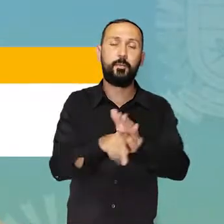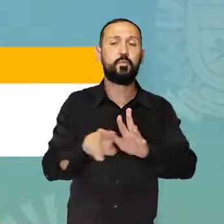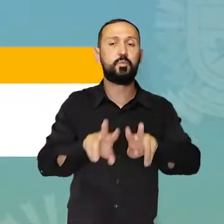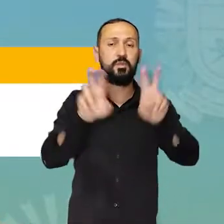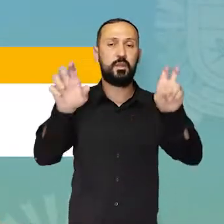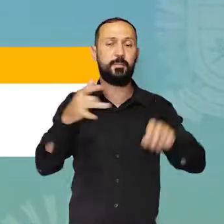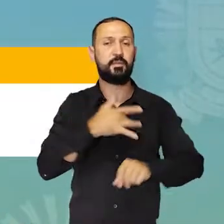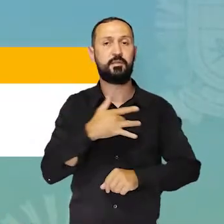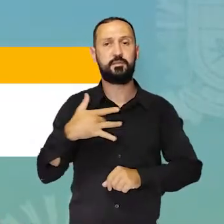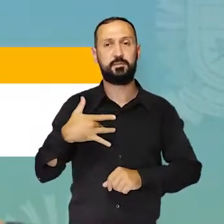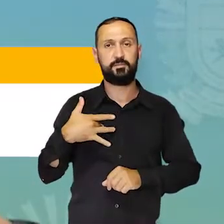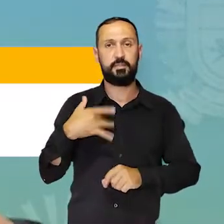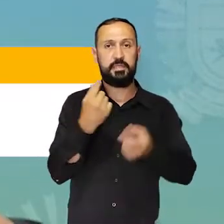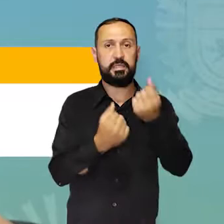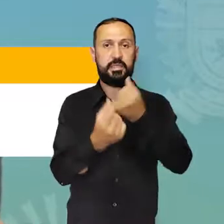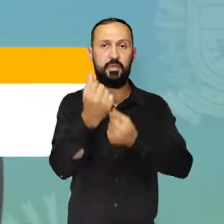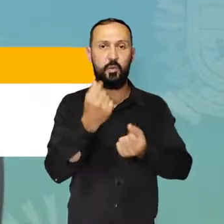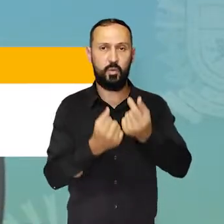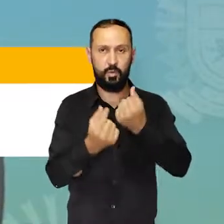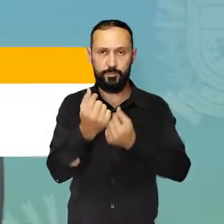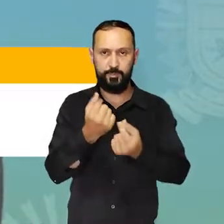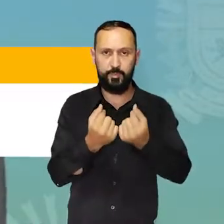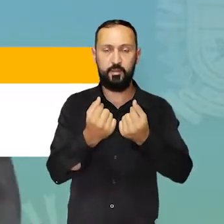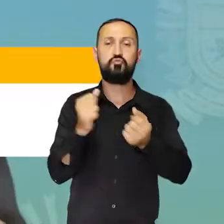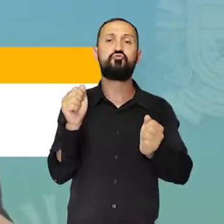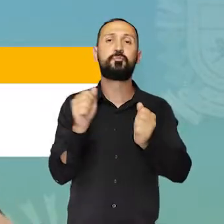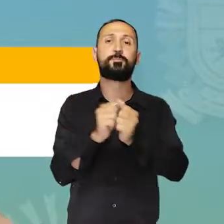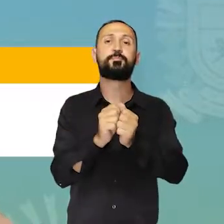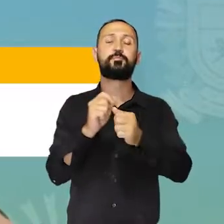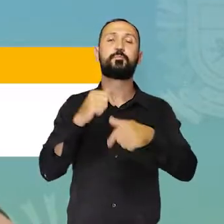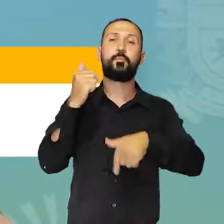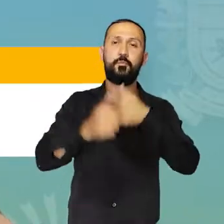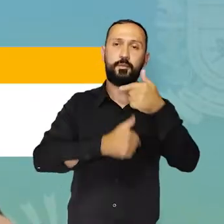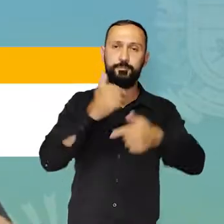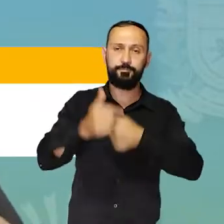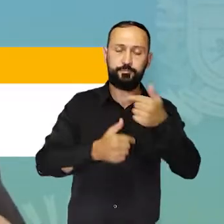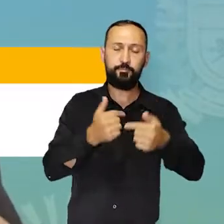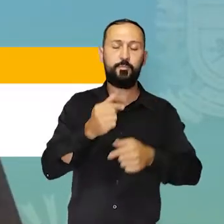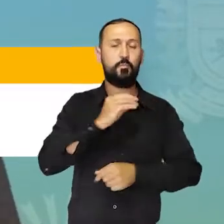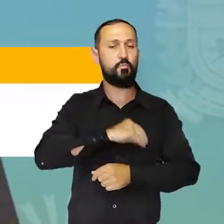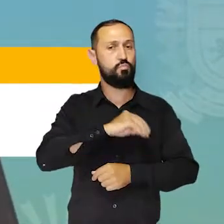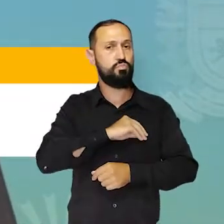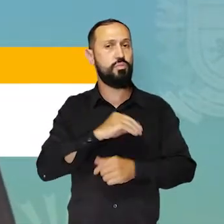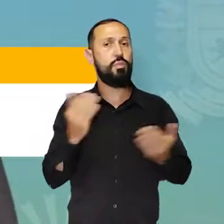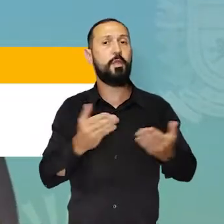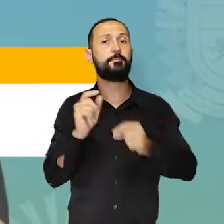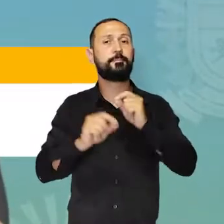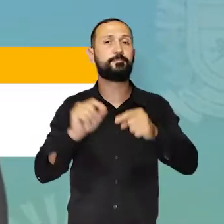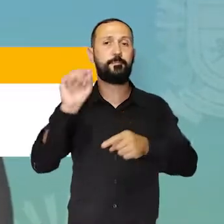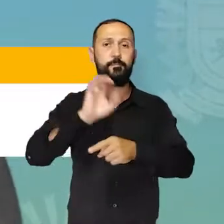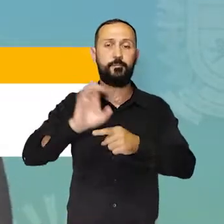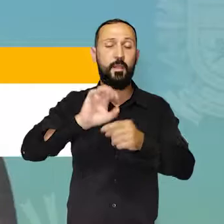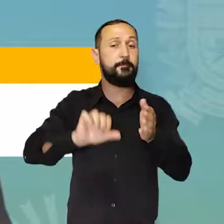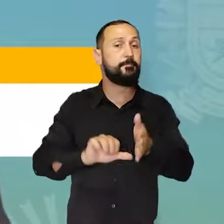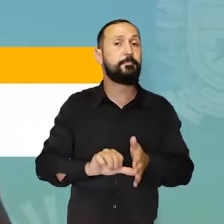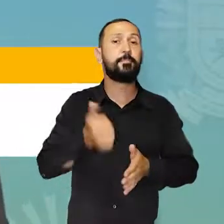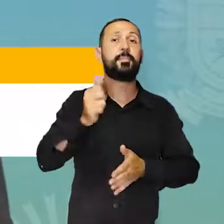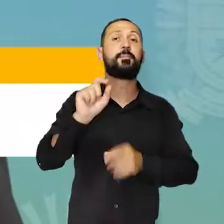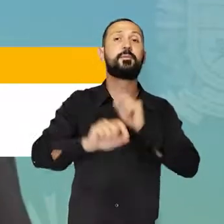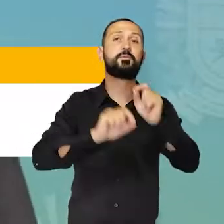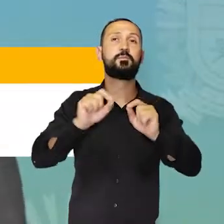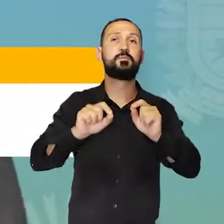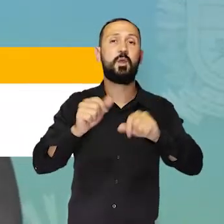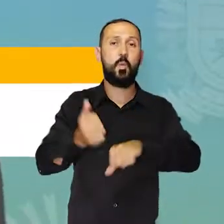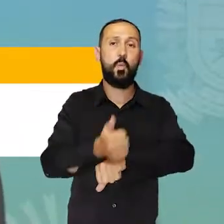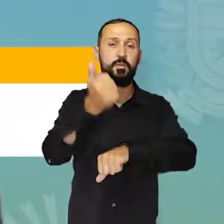na questão da Saúde na questão da economia com a geração de emprego e renda agora o estado